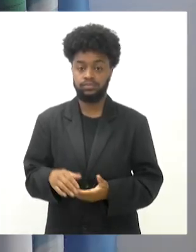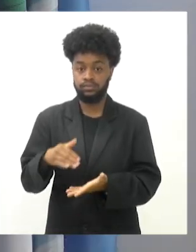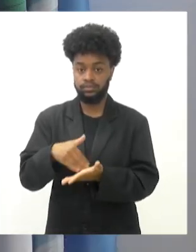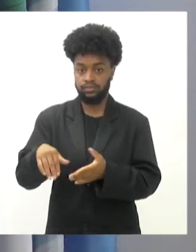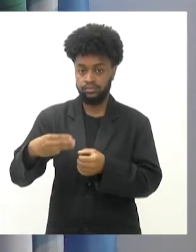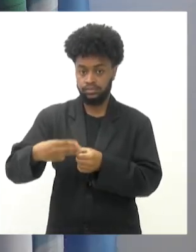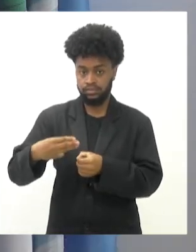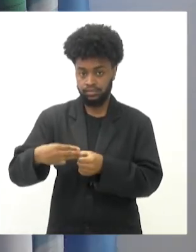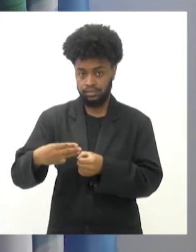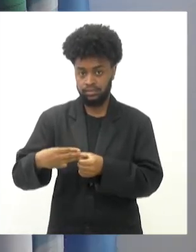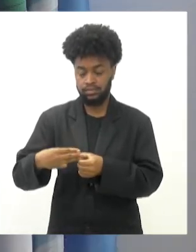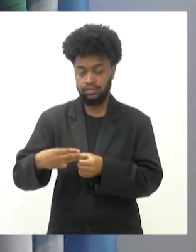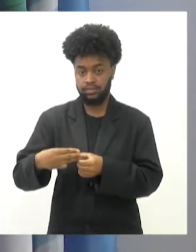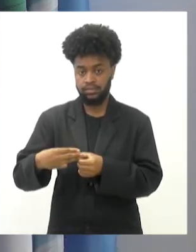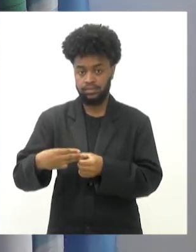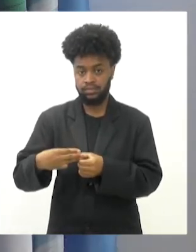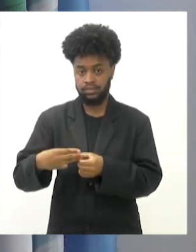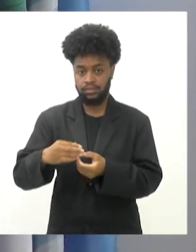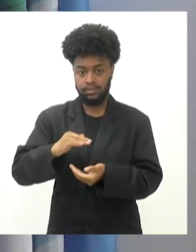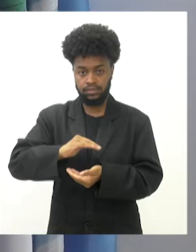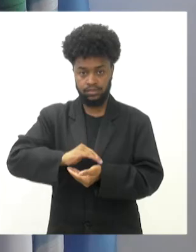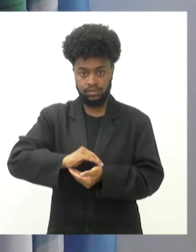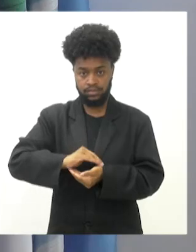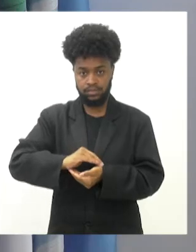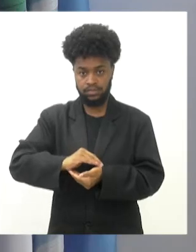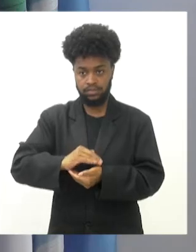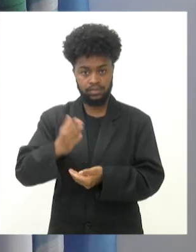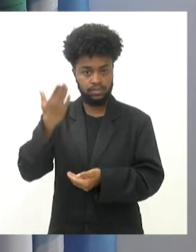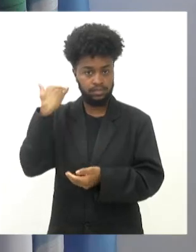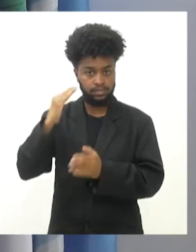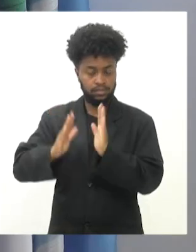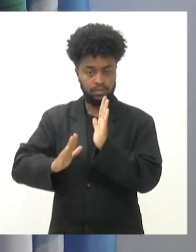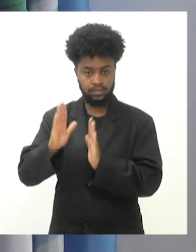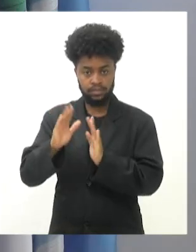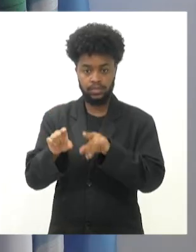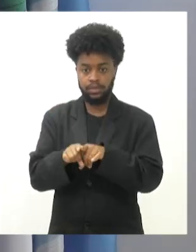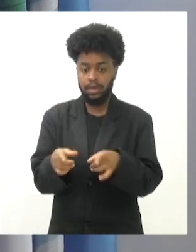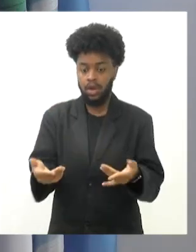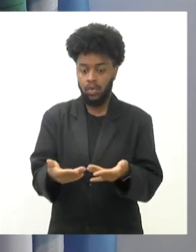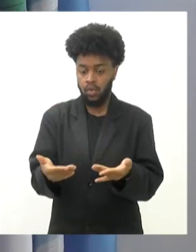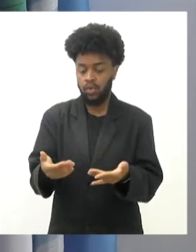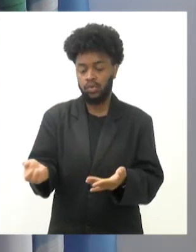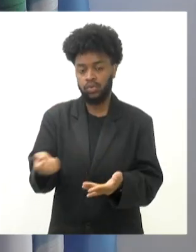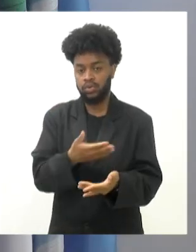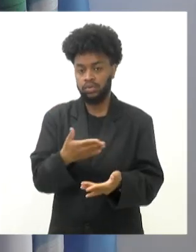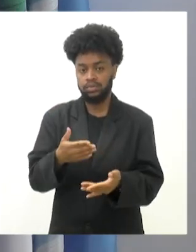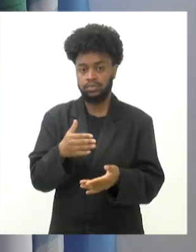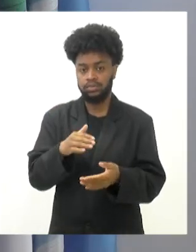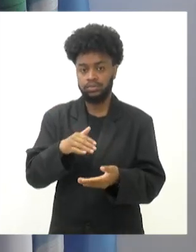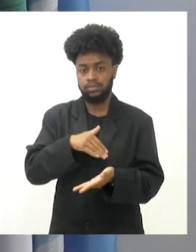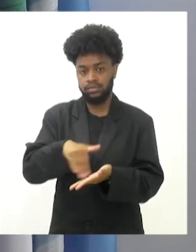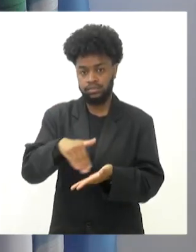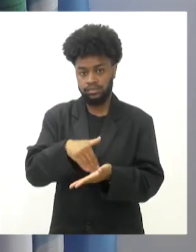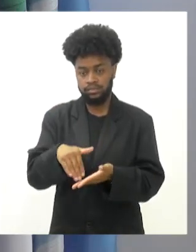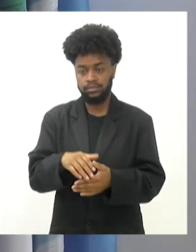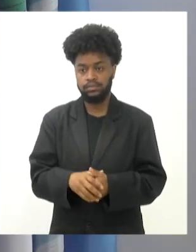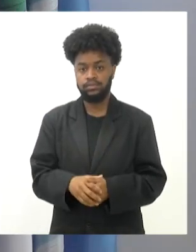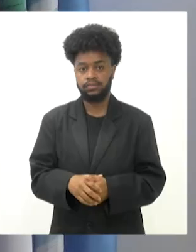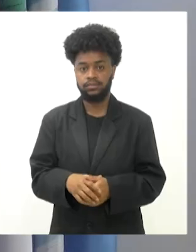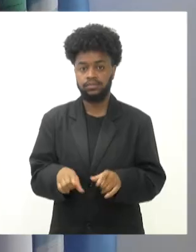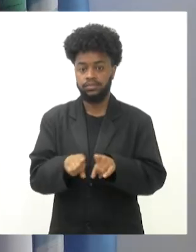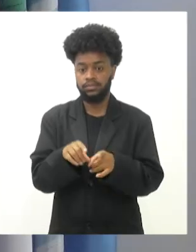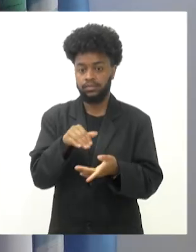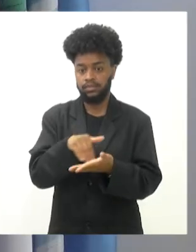Secretário Municipal de Defesa Civil, à época dos fatos, e o atual secretário de Defesa Civil. Secretário Municipal